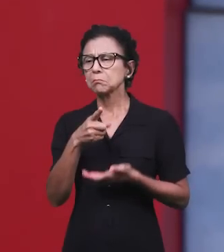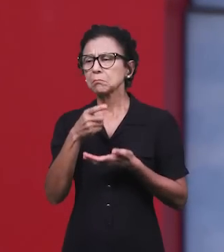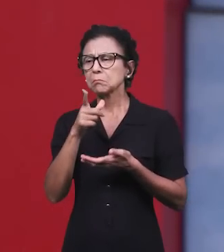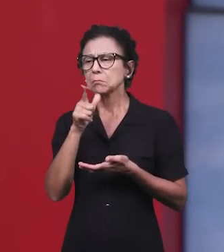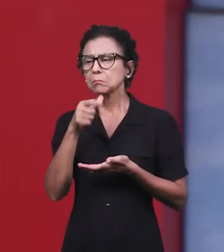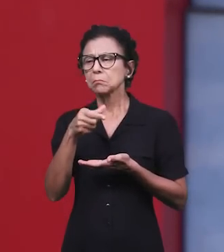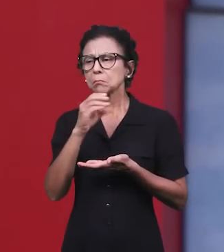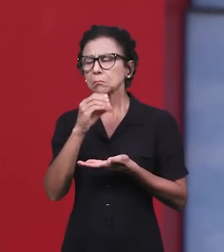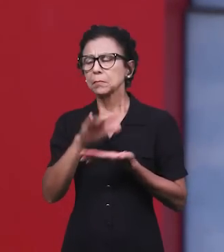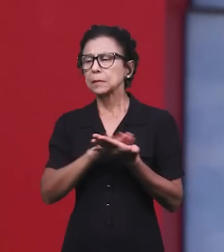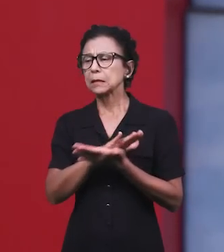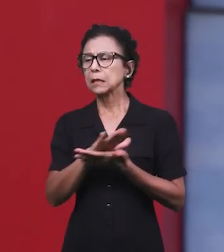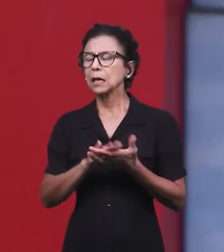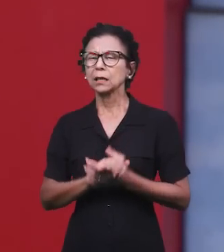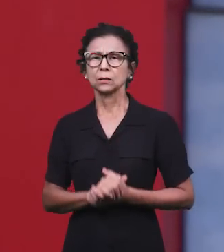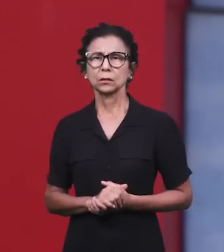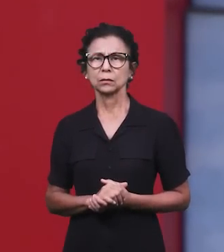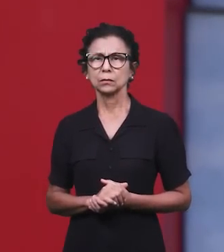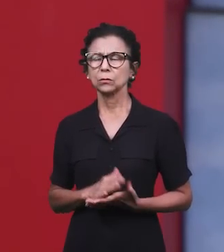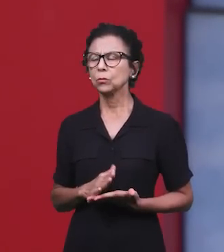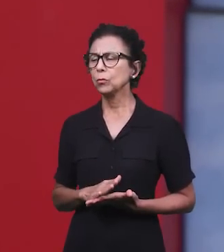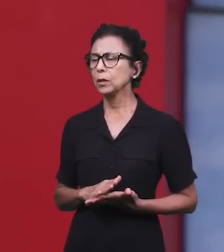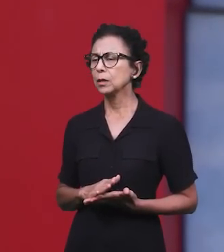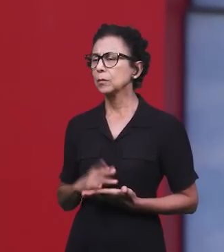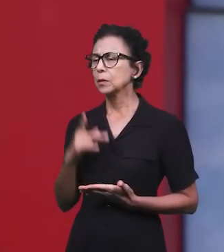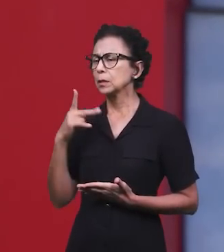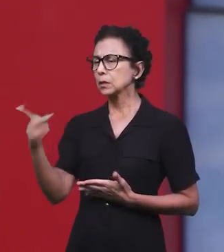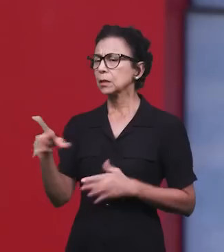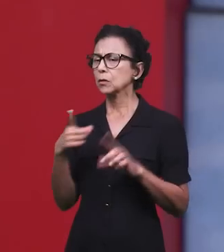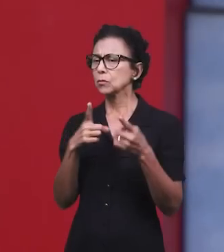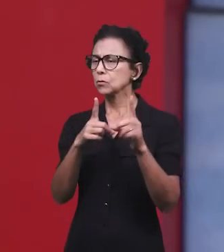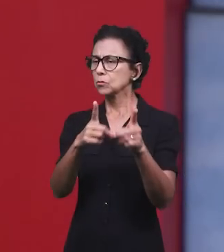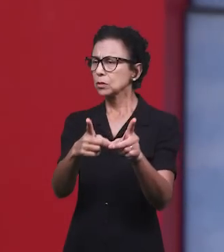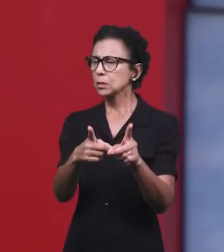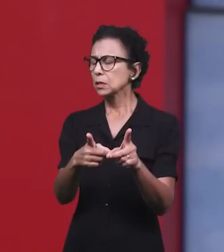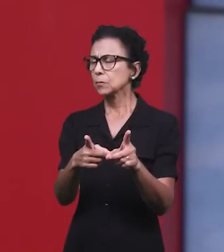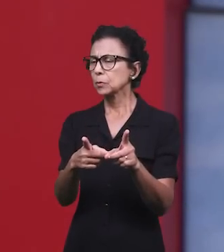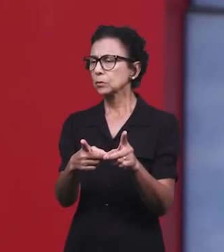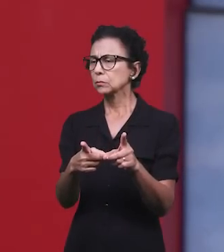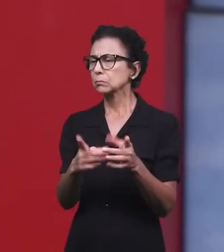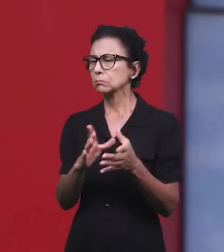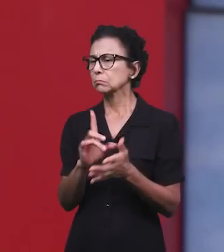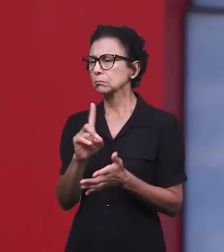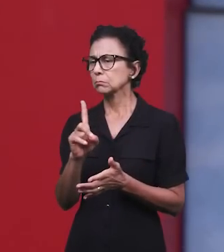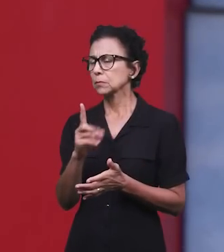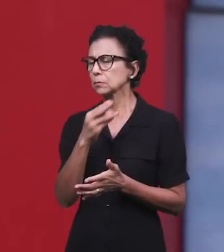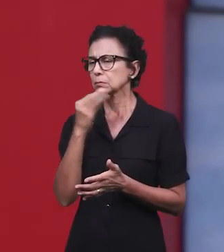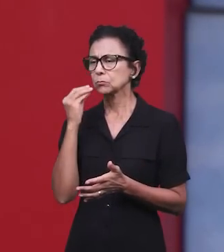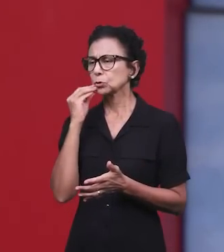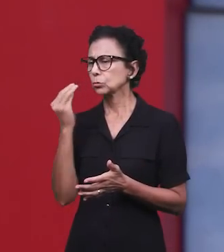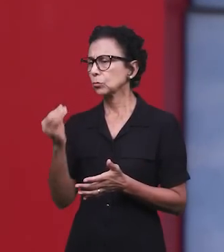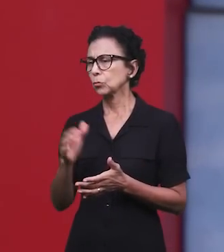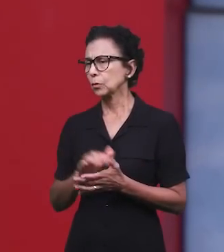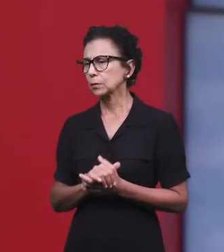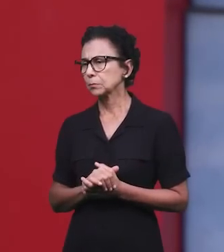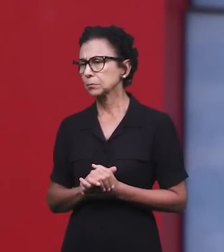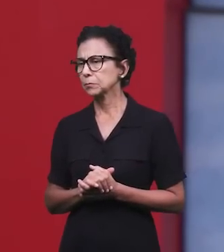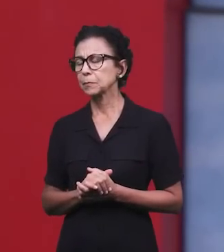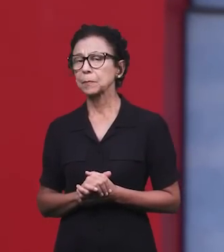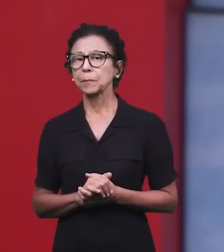Os apóstolos, os discípulos do Senhor não jejuavam. E aí ele vai dar essa resposta doutrinária. Olha, a